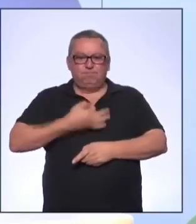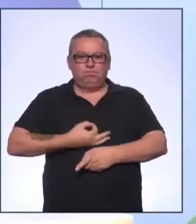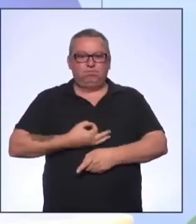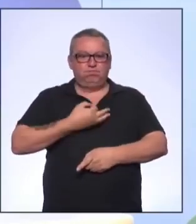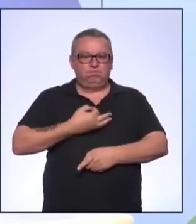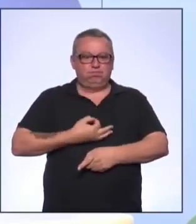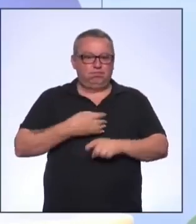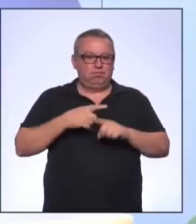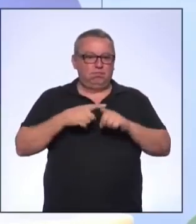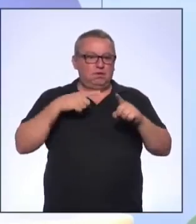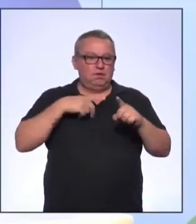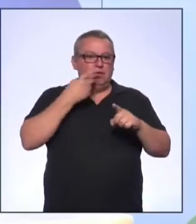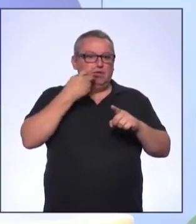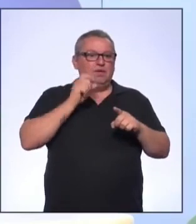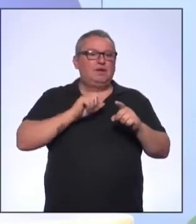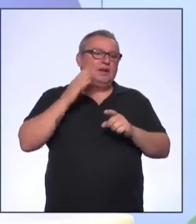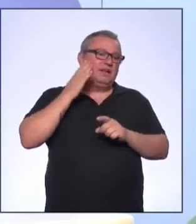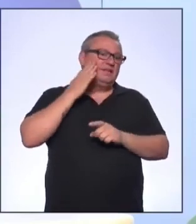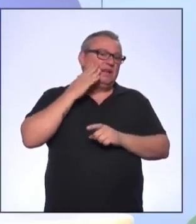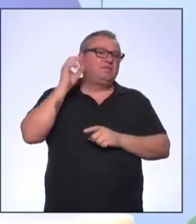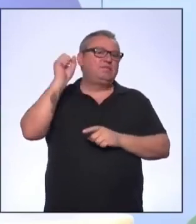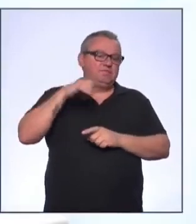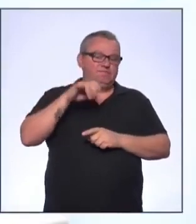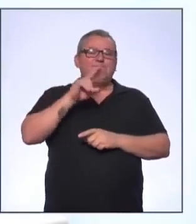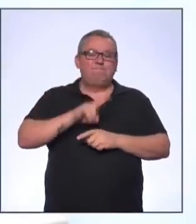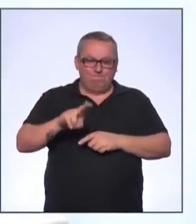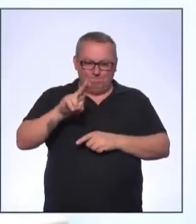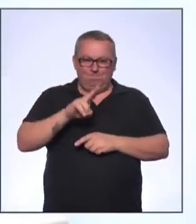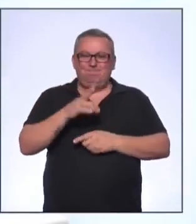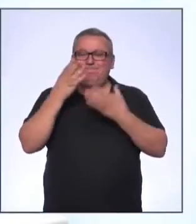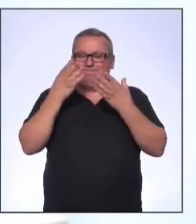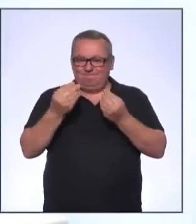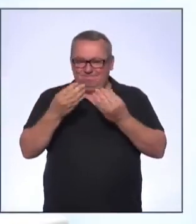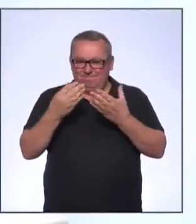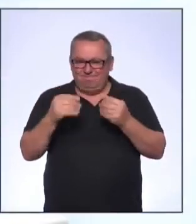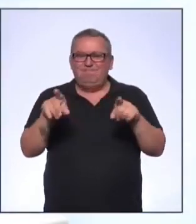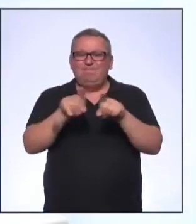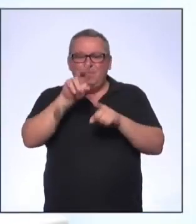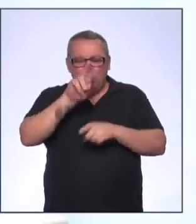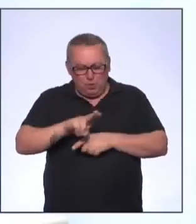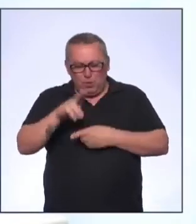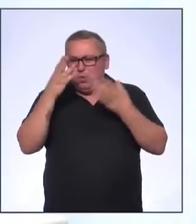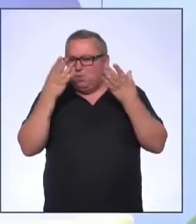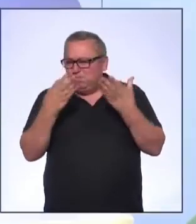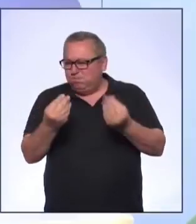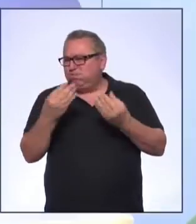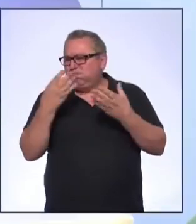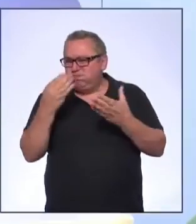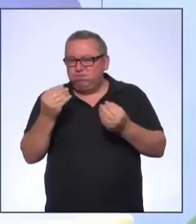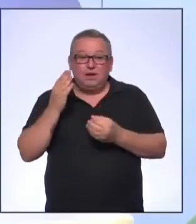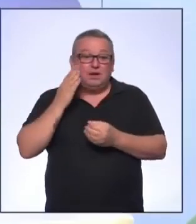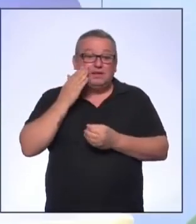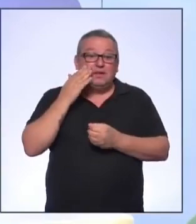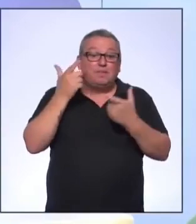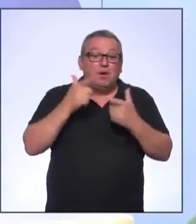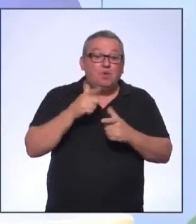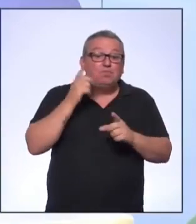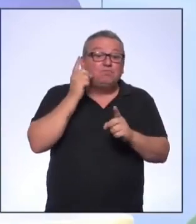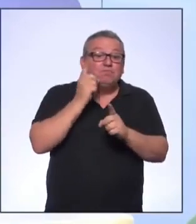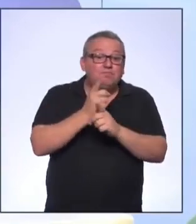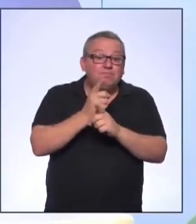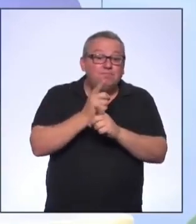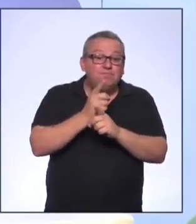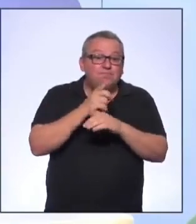Mas eu tenho para te dizer que eles sabem, eles usam. Claro, Eles e bastante. usam, isso. E sabe onde é muito encontrado?